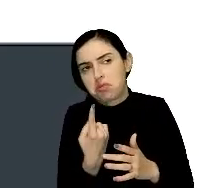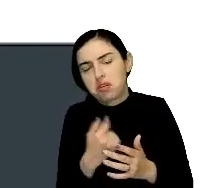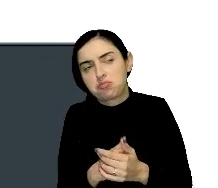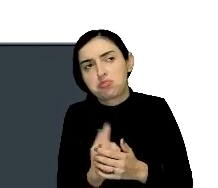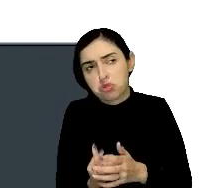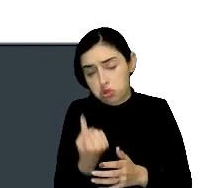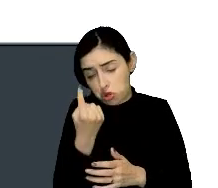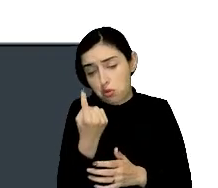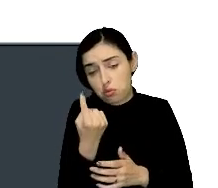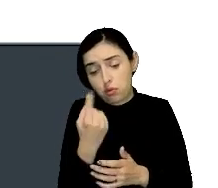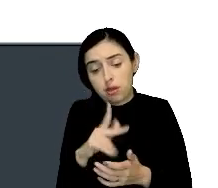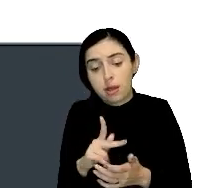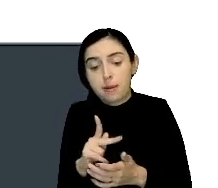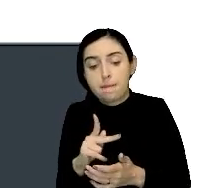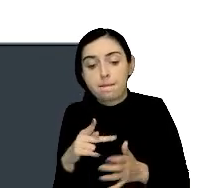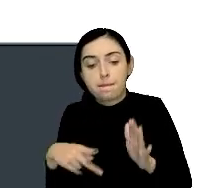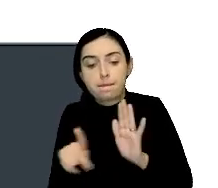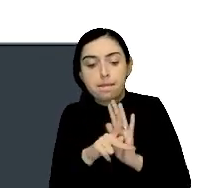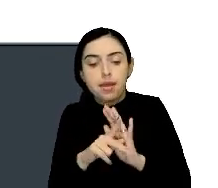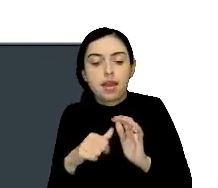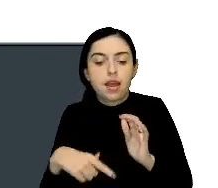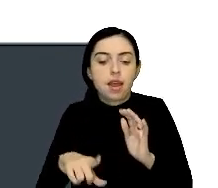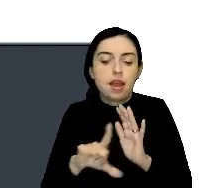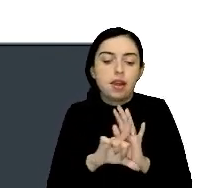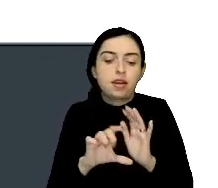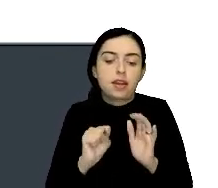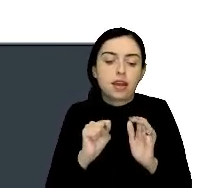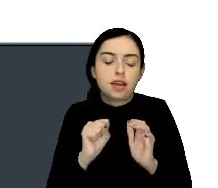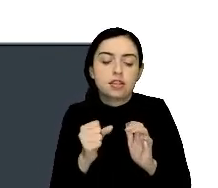esse PLS do Senado,